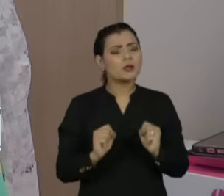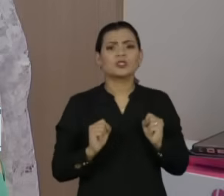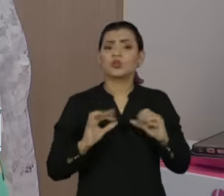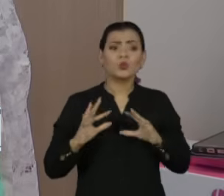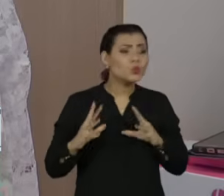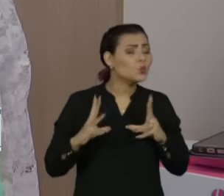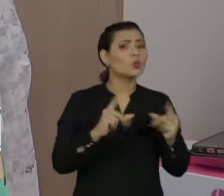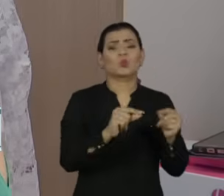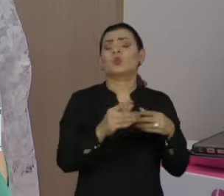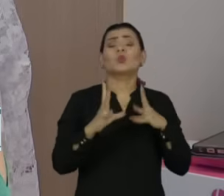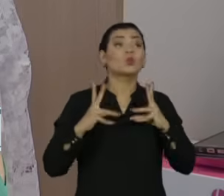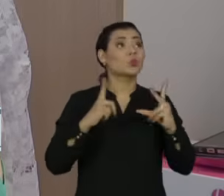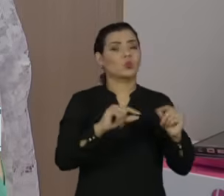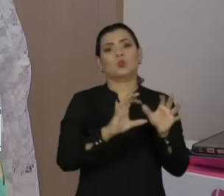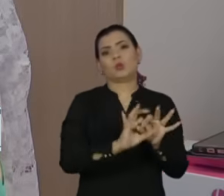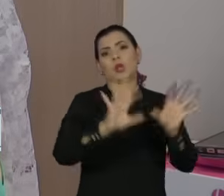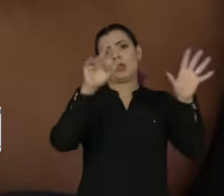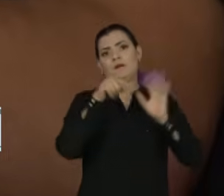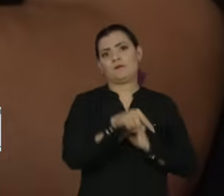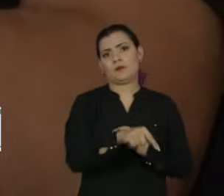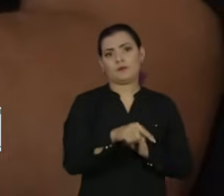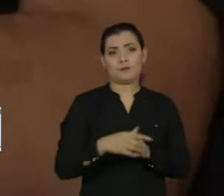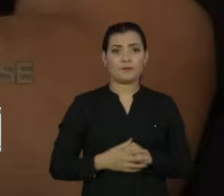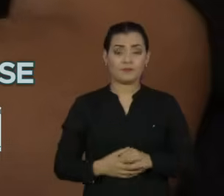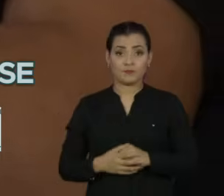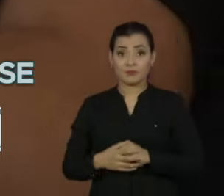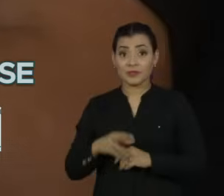qualquer atividade social. No